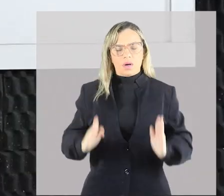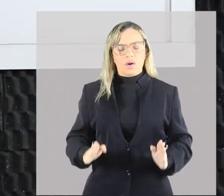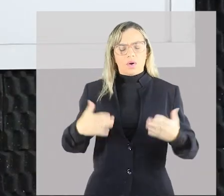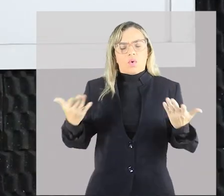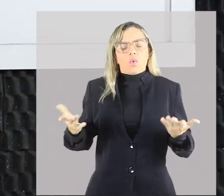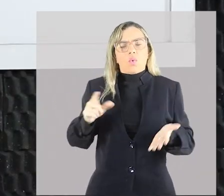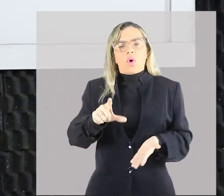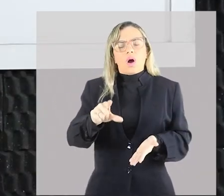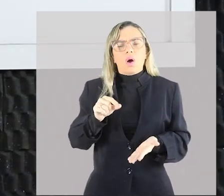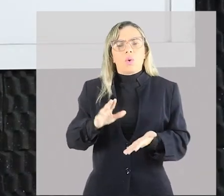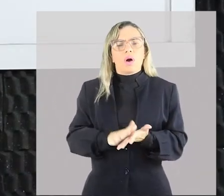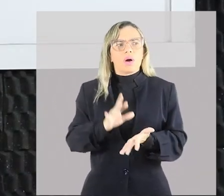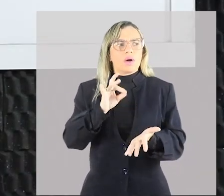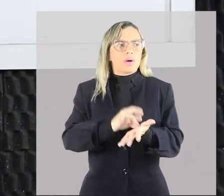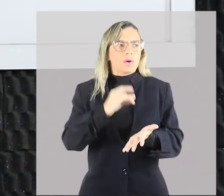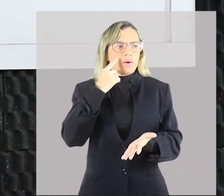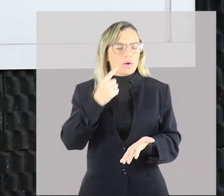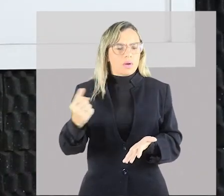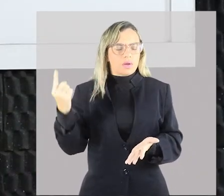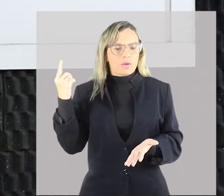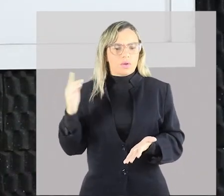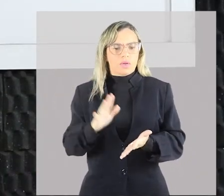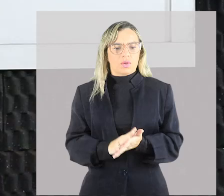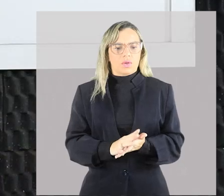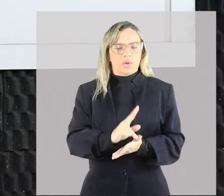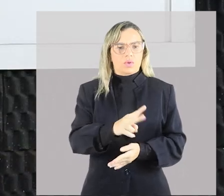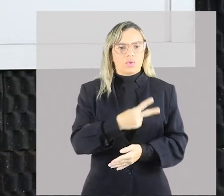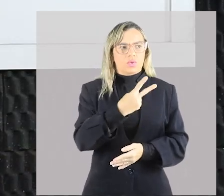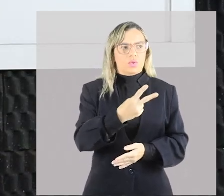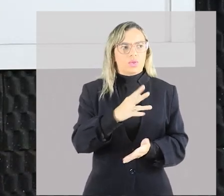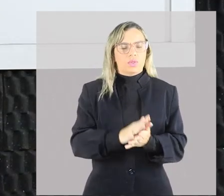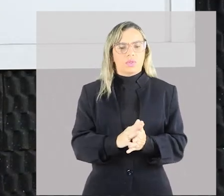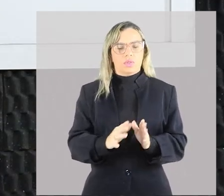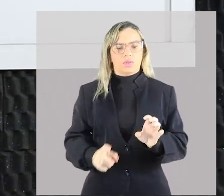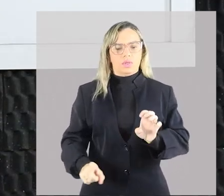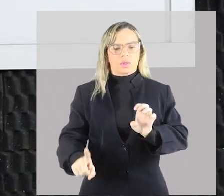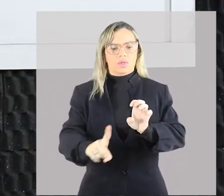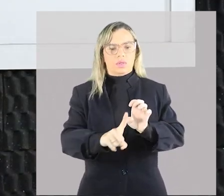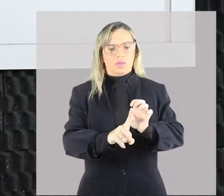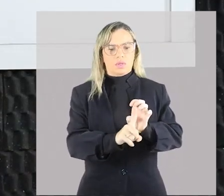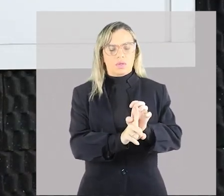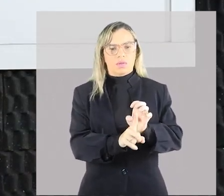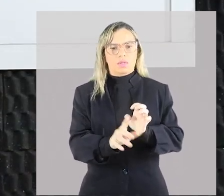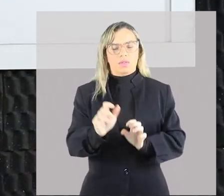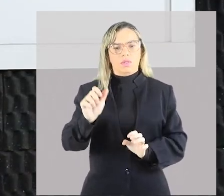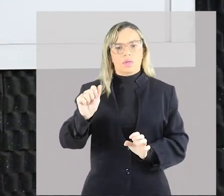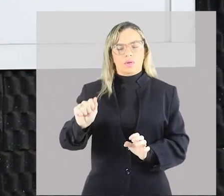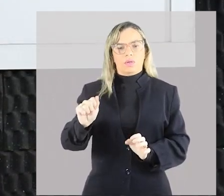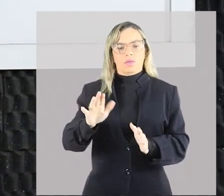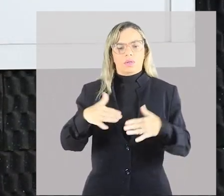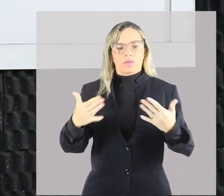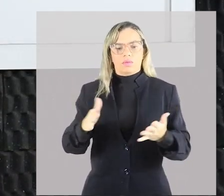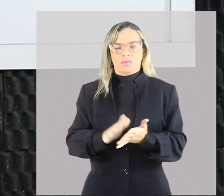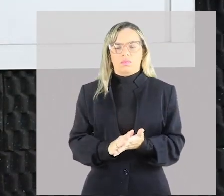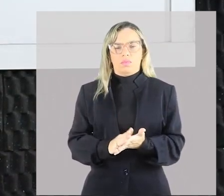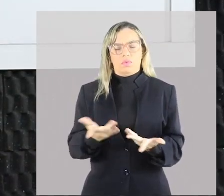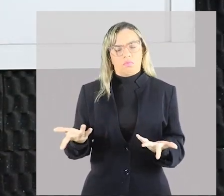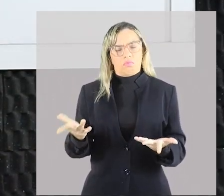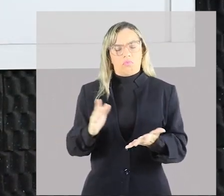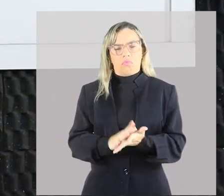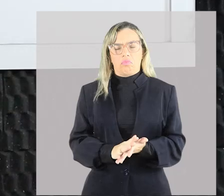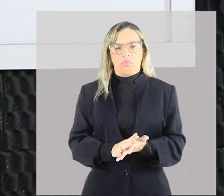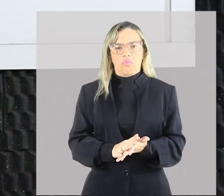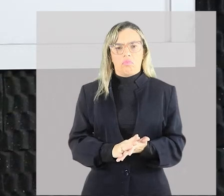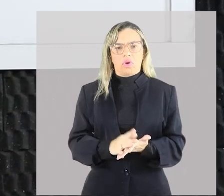é verdadeira. Aqui fala que o elemento 2 não pertence a A. Isso é verdadeiro ou é falso? Isso não é verdade. Tá?